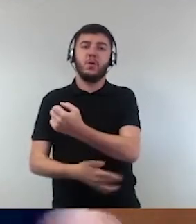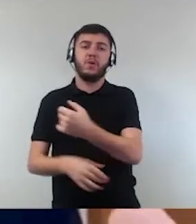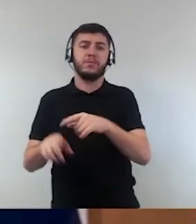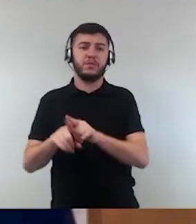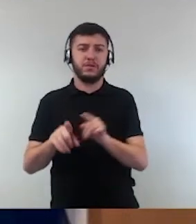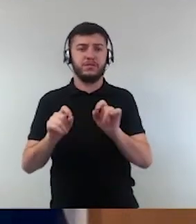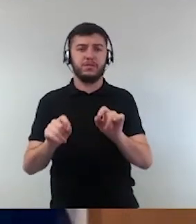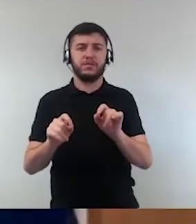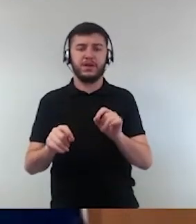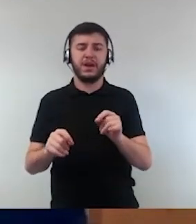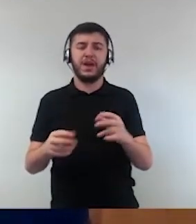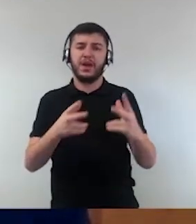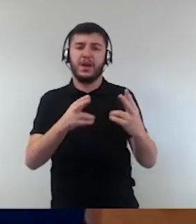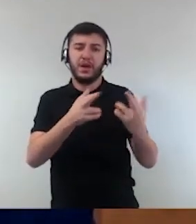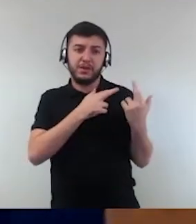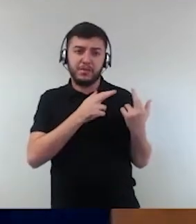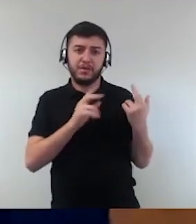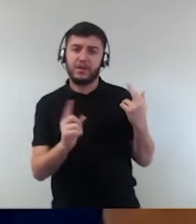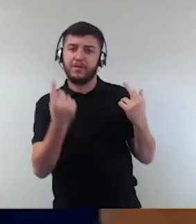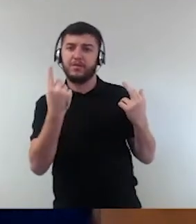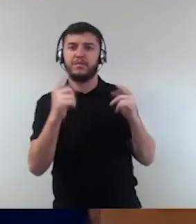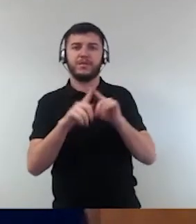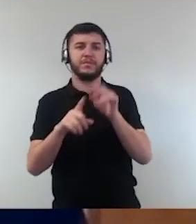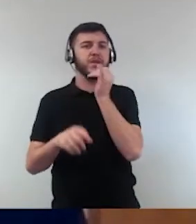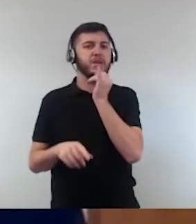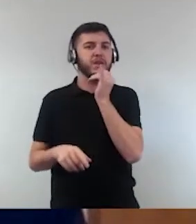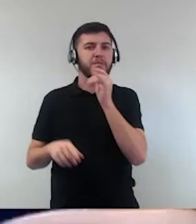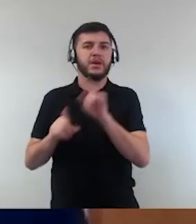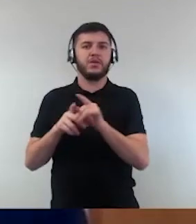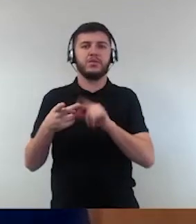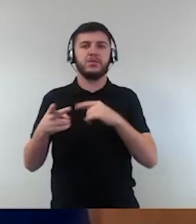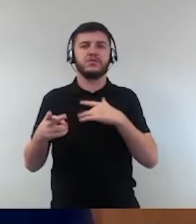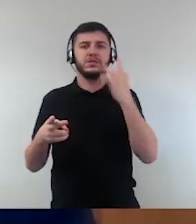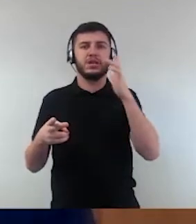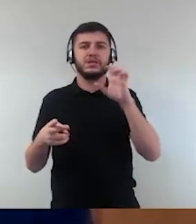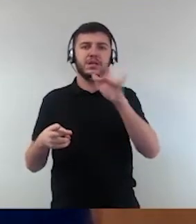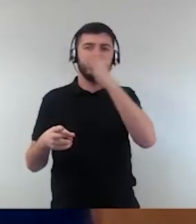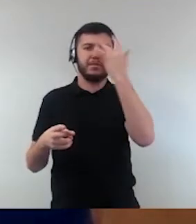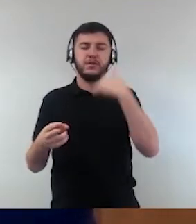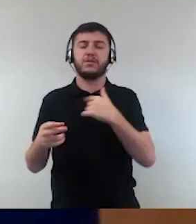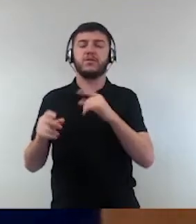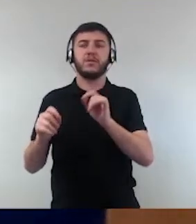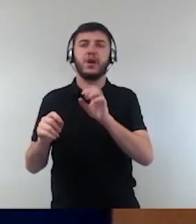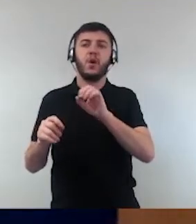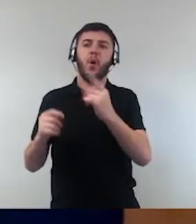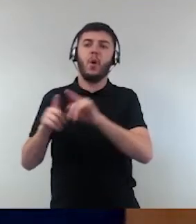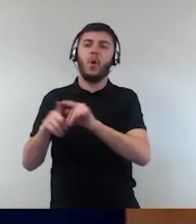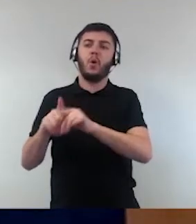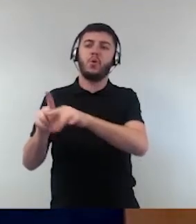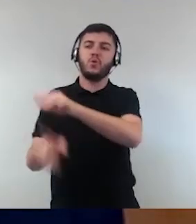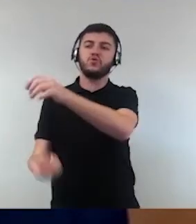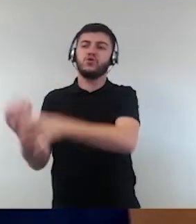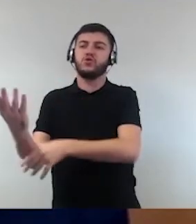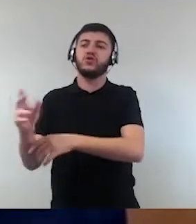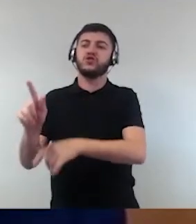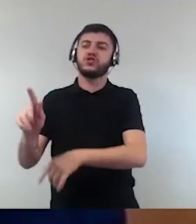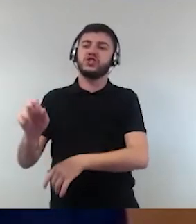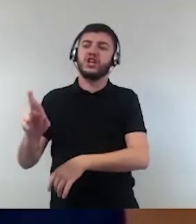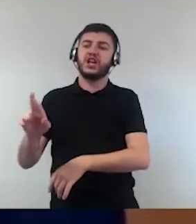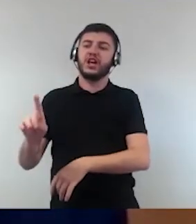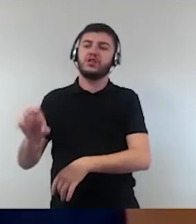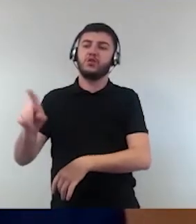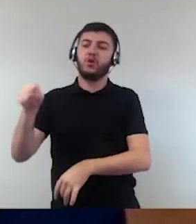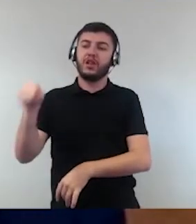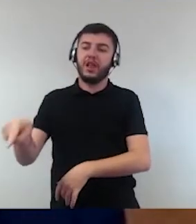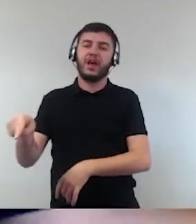O transmissor não sente na mesma medida, o gerador não sente na mesma medida. Mas será que todos não vão ter que perder um pouco para recompor